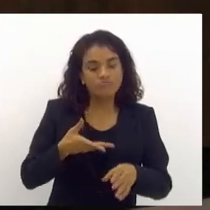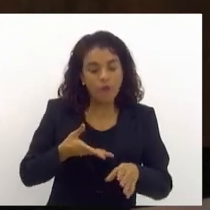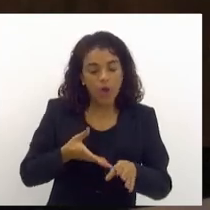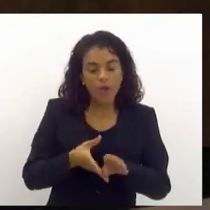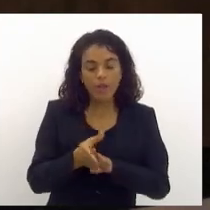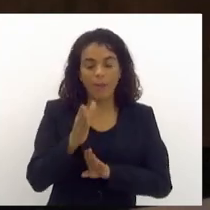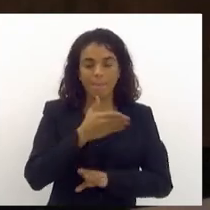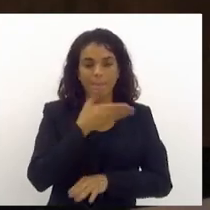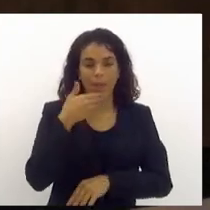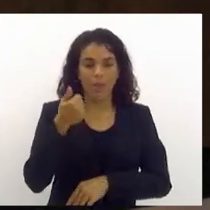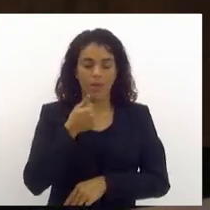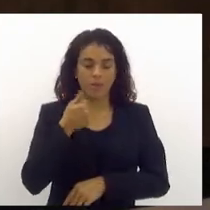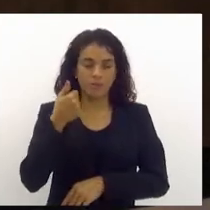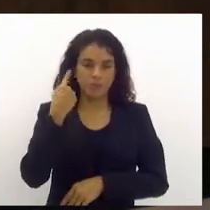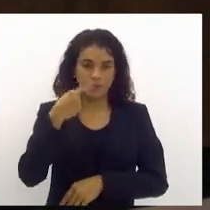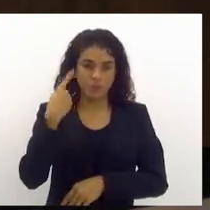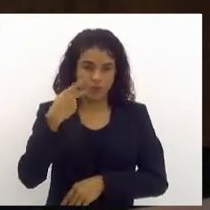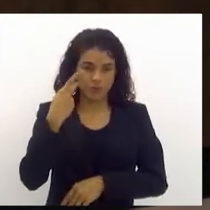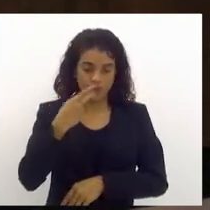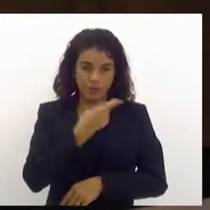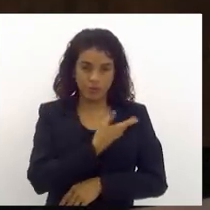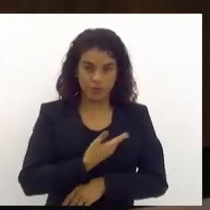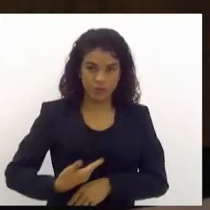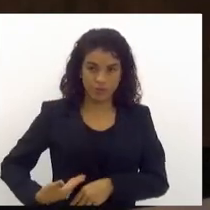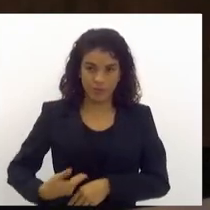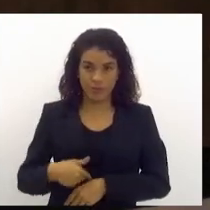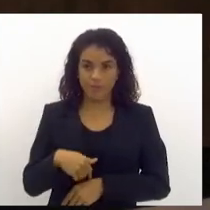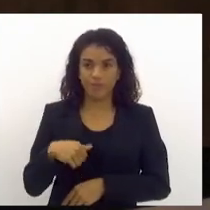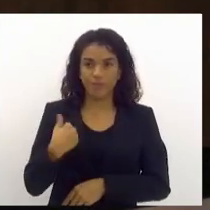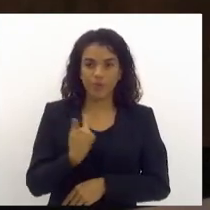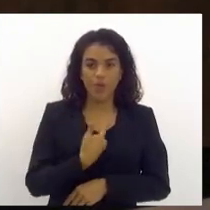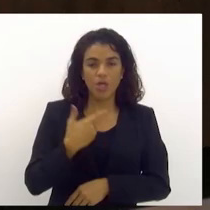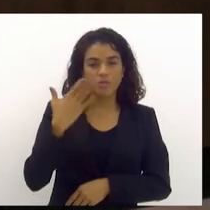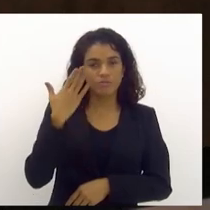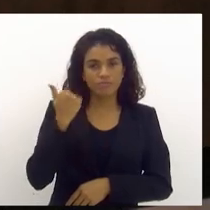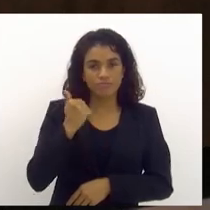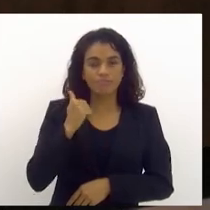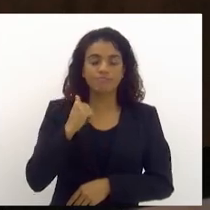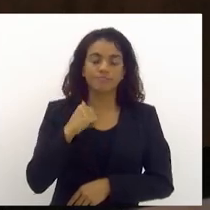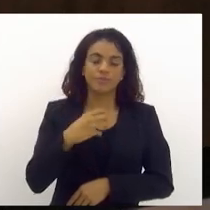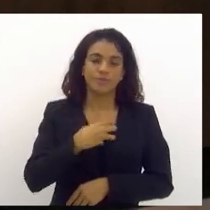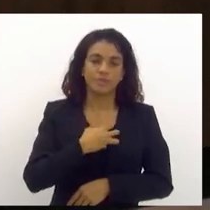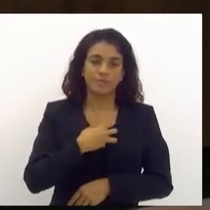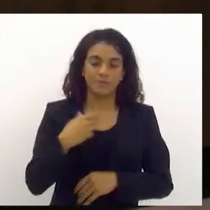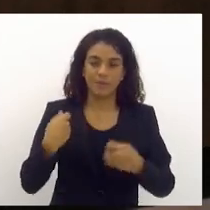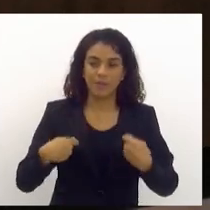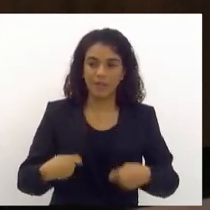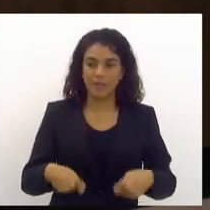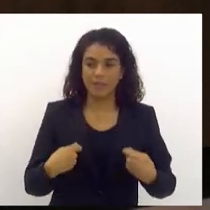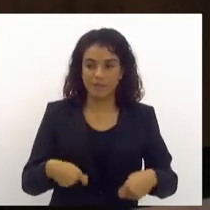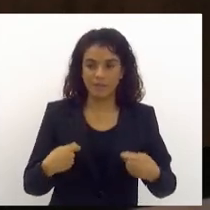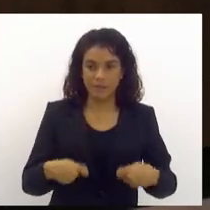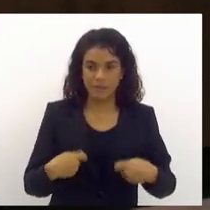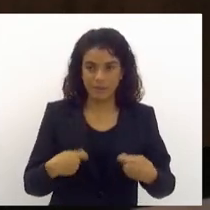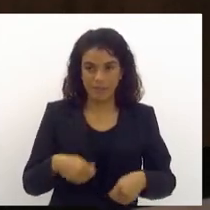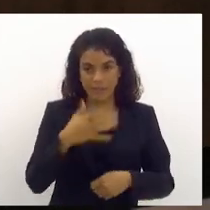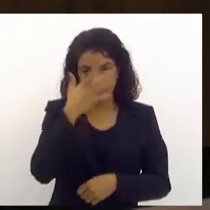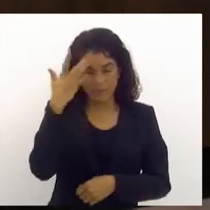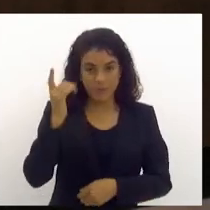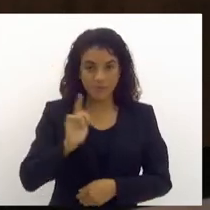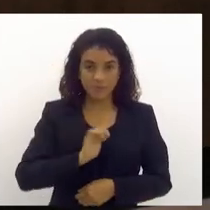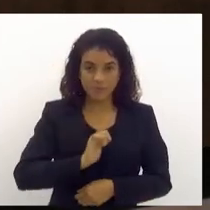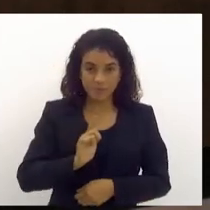públicas assertivas, porque na ponta nós estamos e a gente sabe o sentimento da necessidade que as pessoas têm.